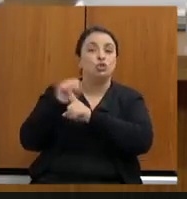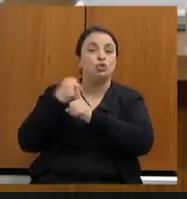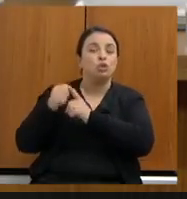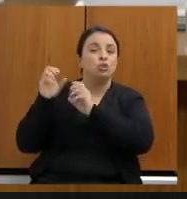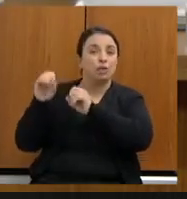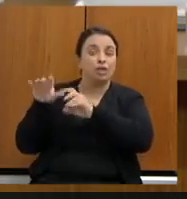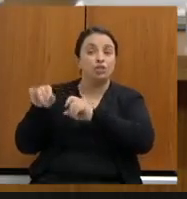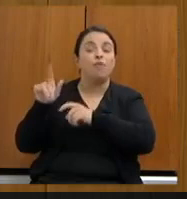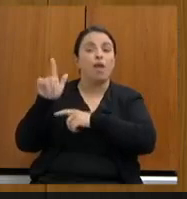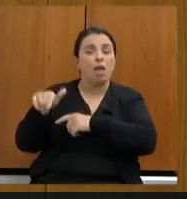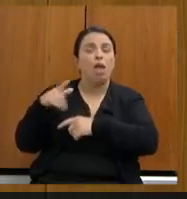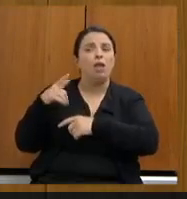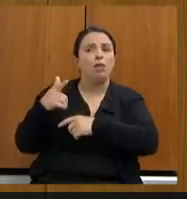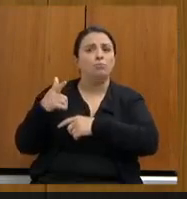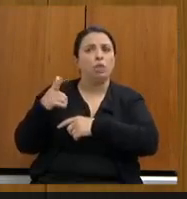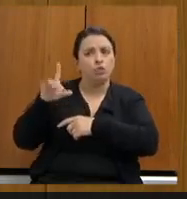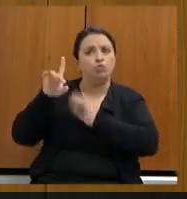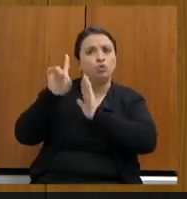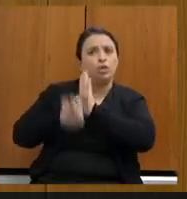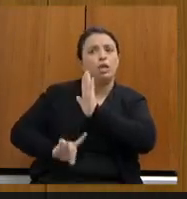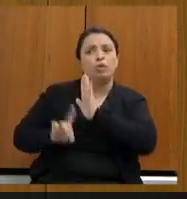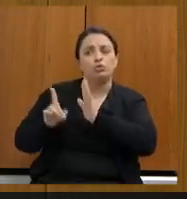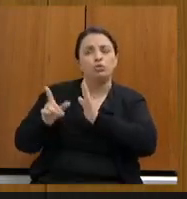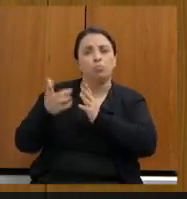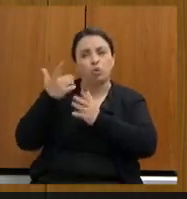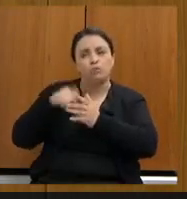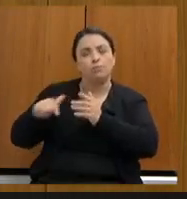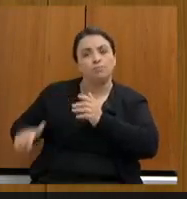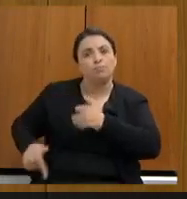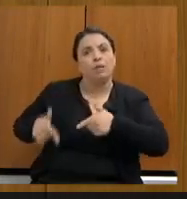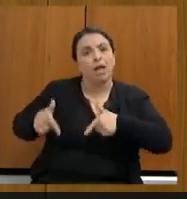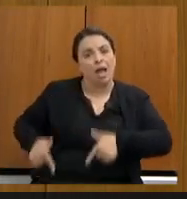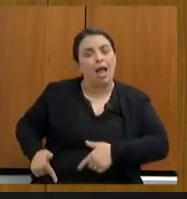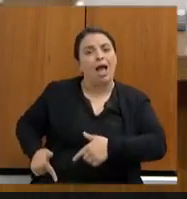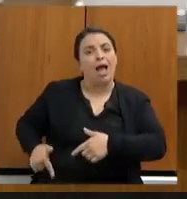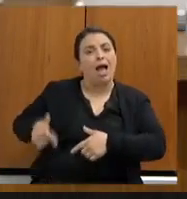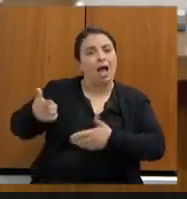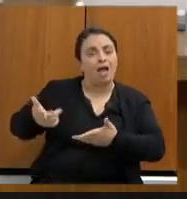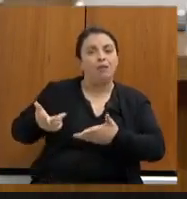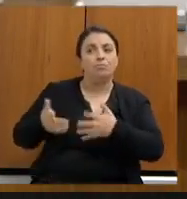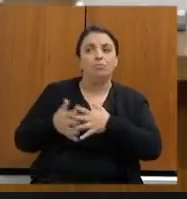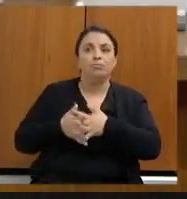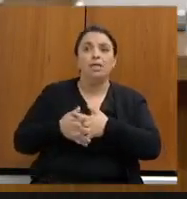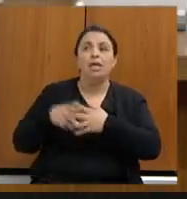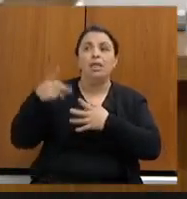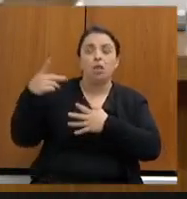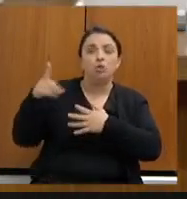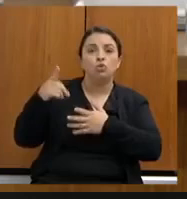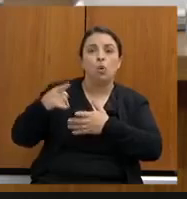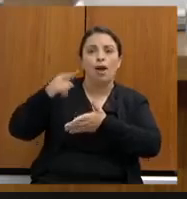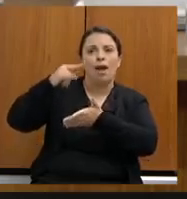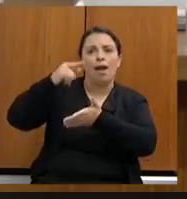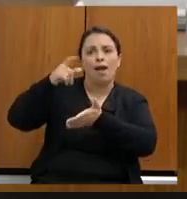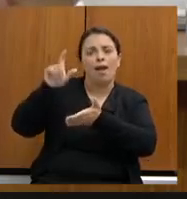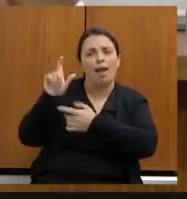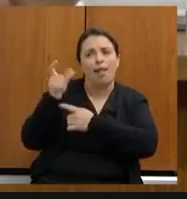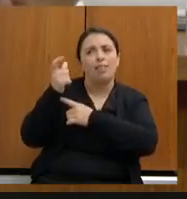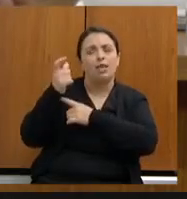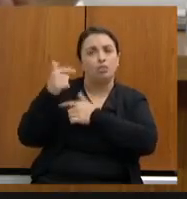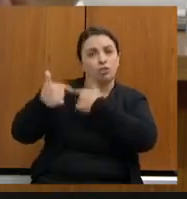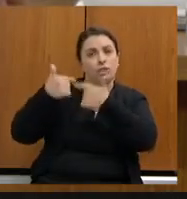nós na cejusc e fizemos questão que a carteira funcional dos agentes socioeducativos viesse constando o seu porte funcional